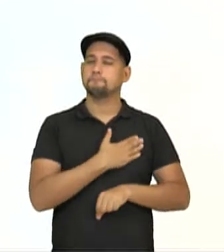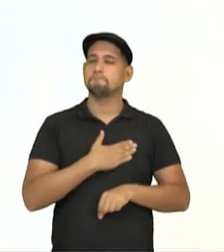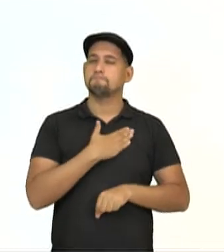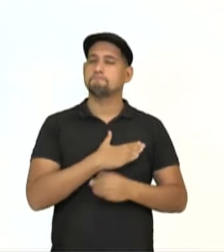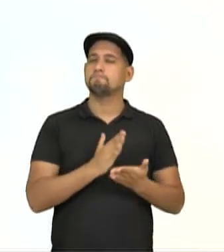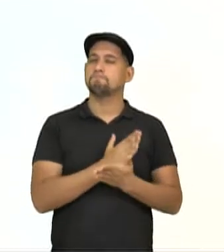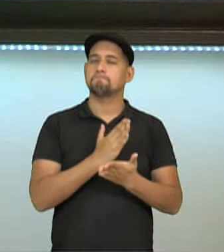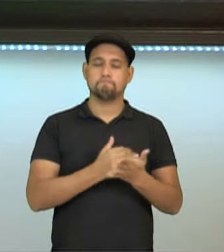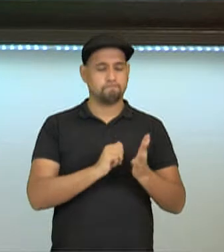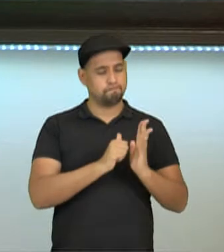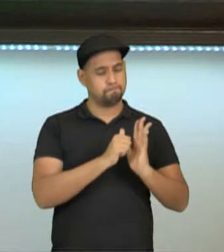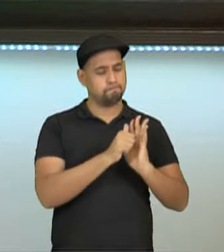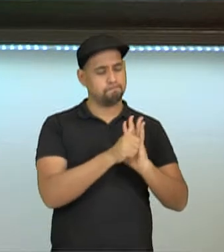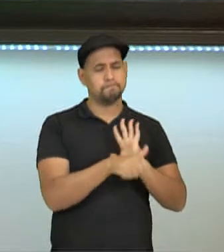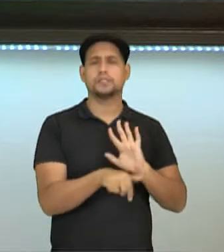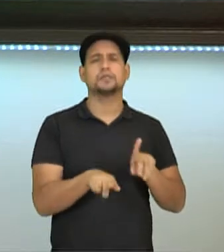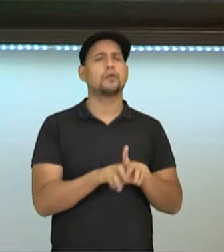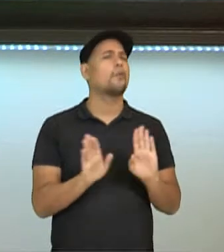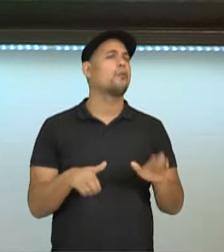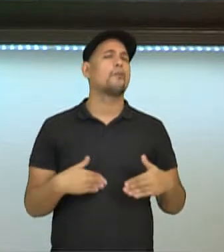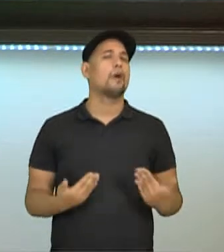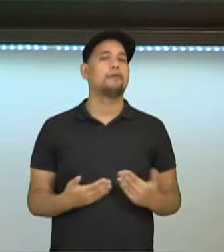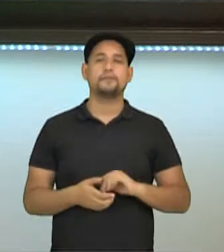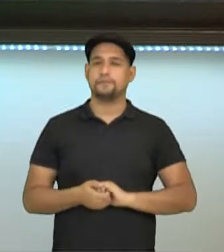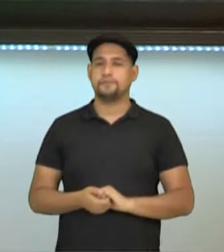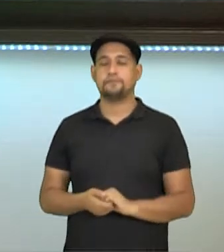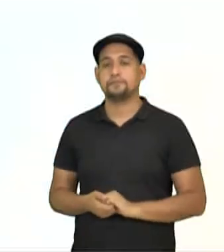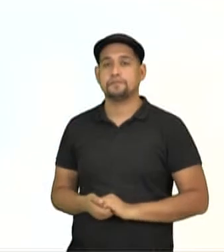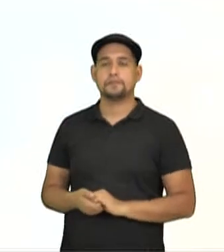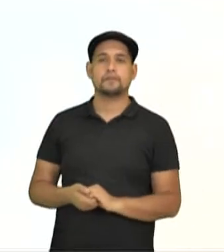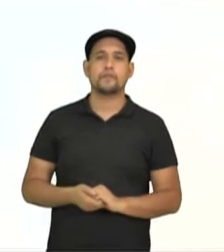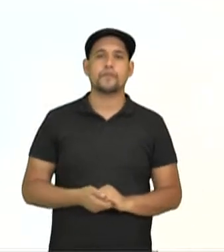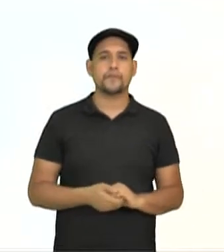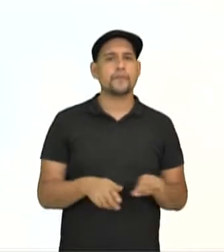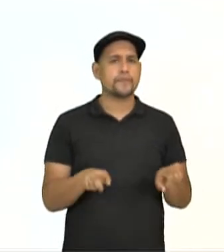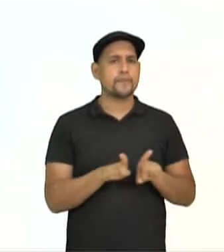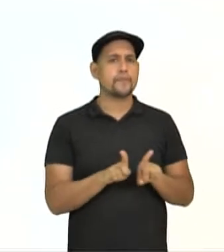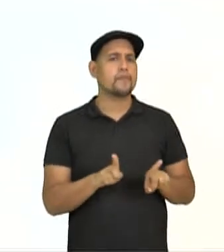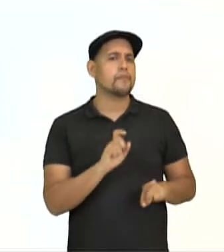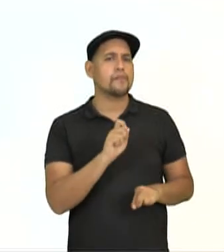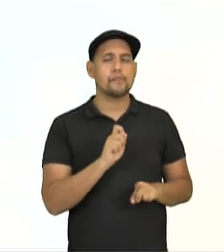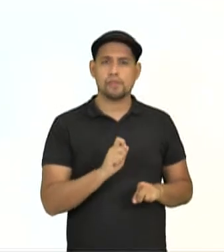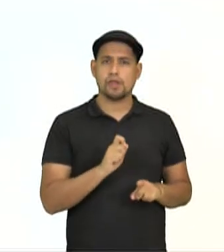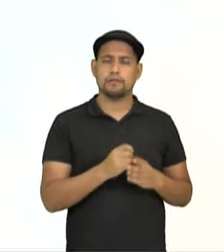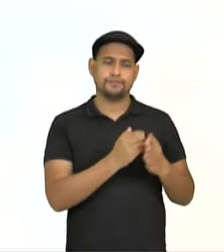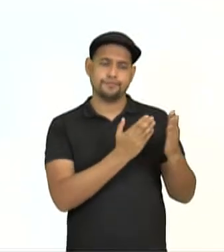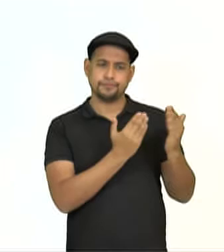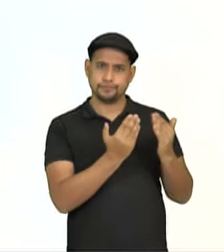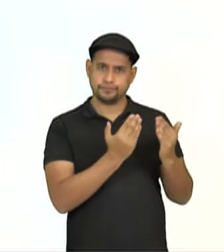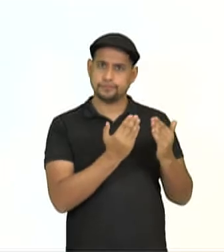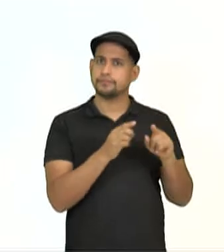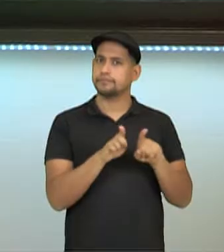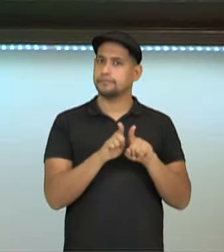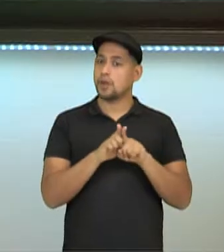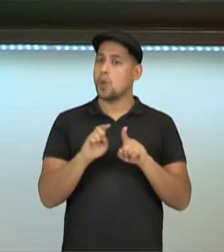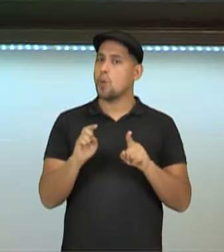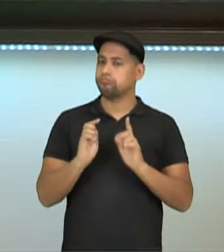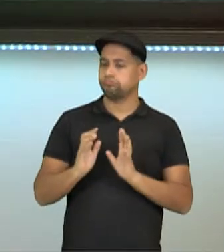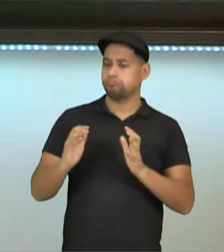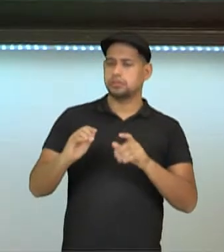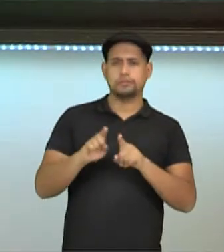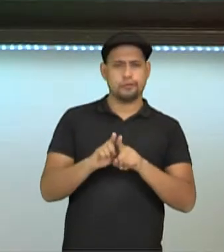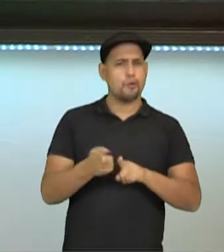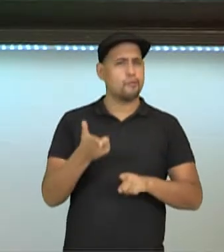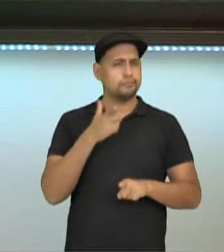book genres? E quais são seus gêneros favoritos? Do you know how to identify comparative and superlative forms?